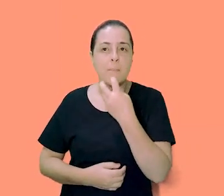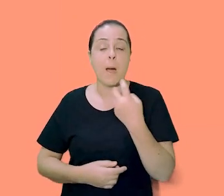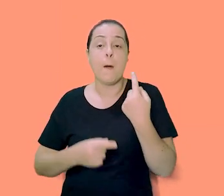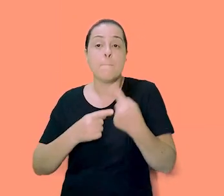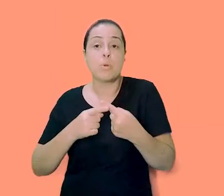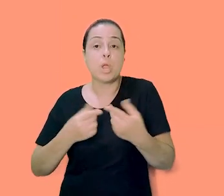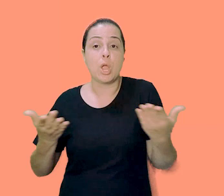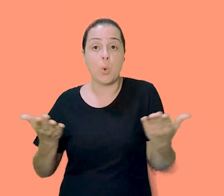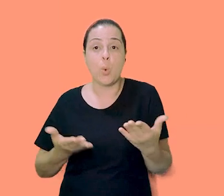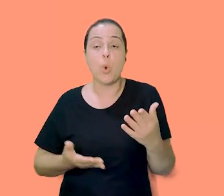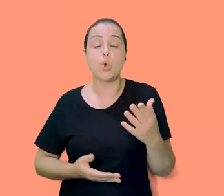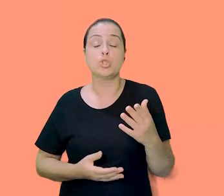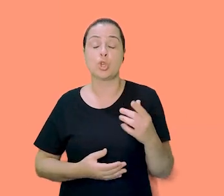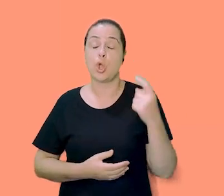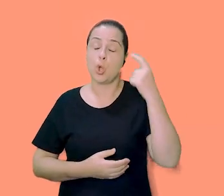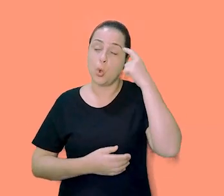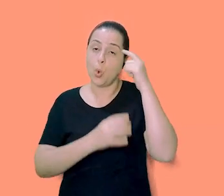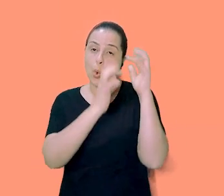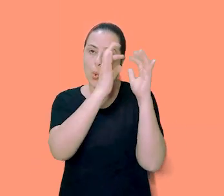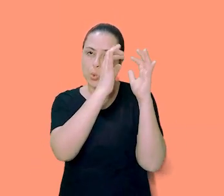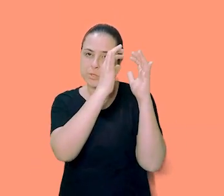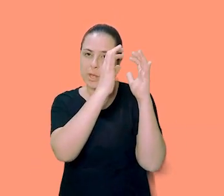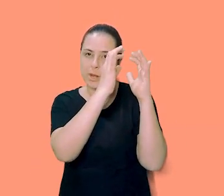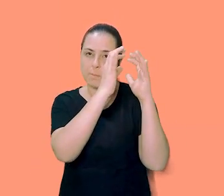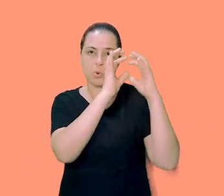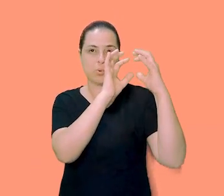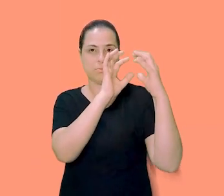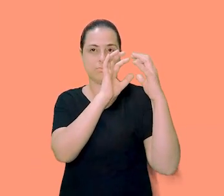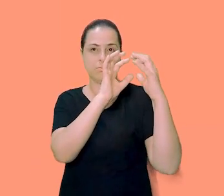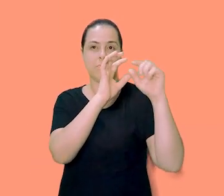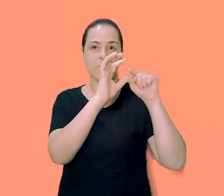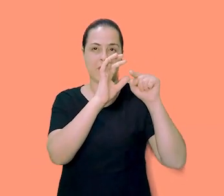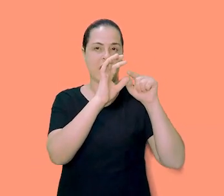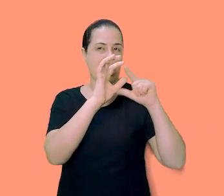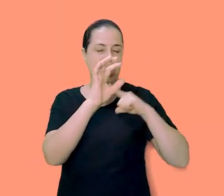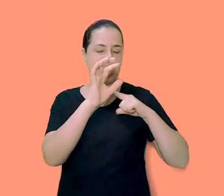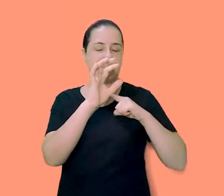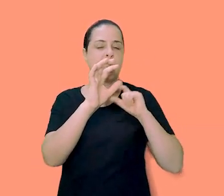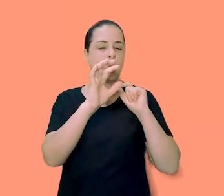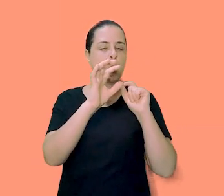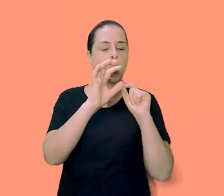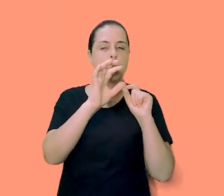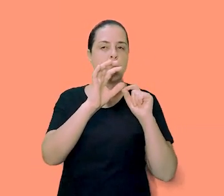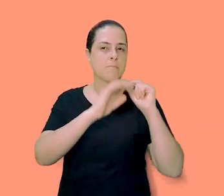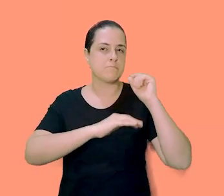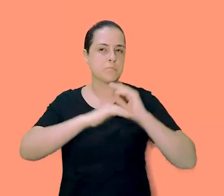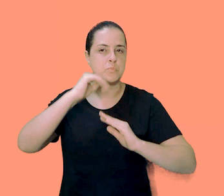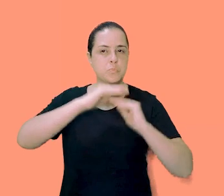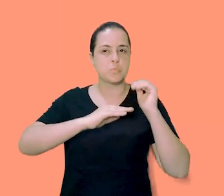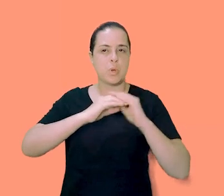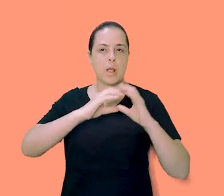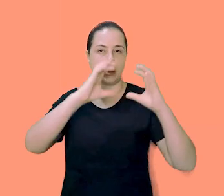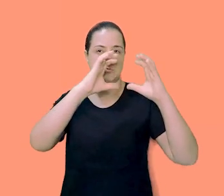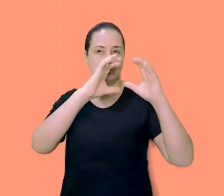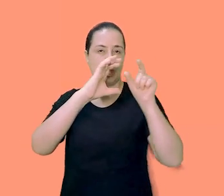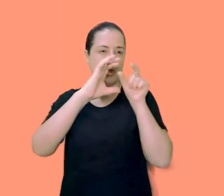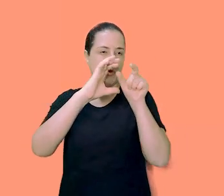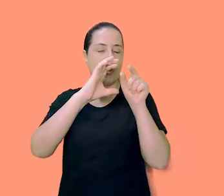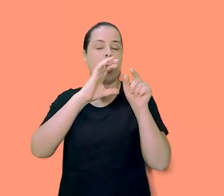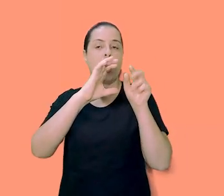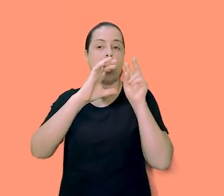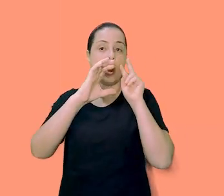o córtex. É que, assim, para vocês entenderem, nós temos um cérebro extremamente plástico, tá? Ele usa o